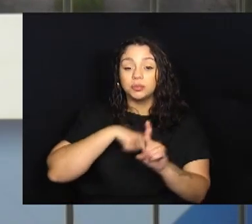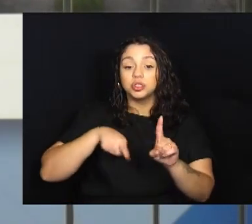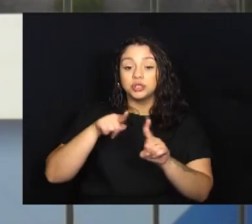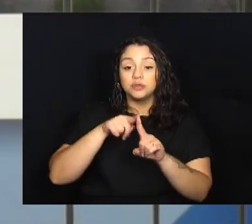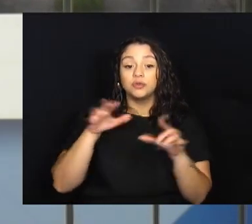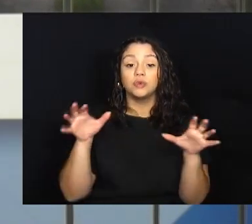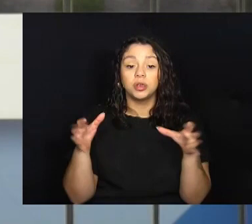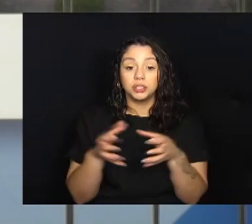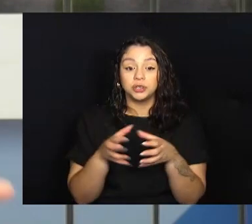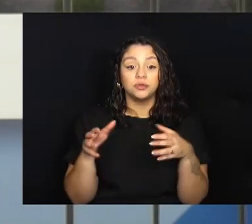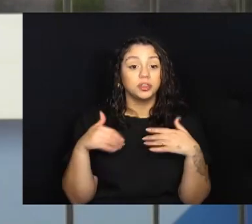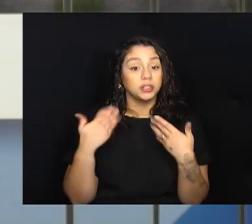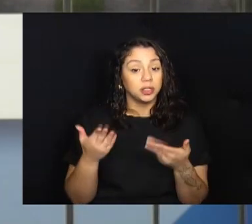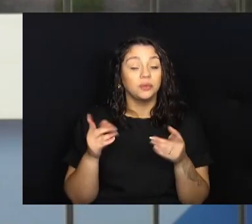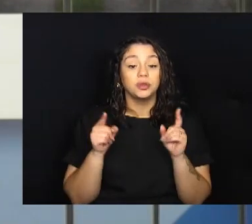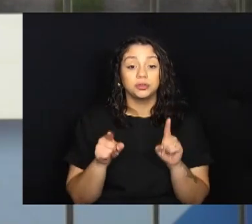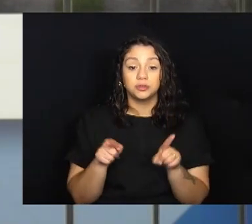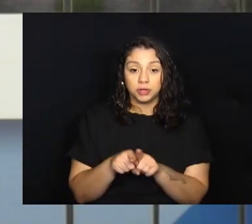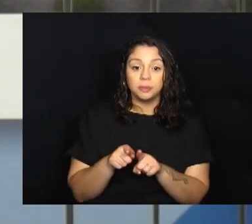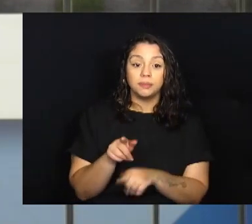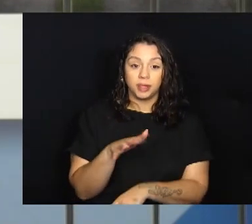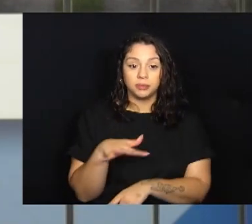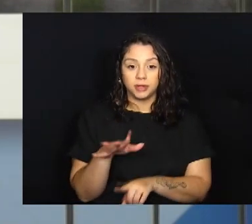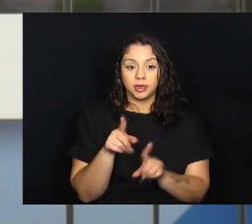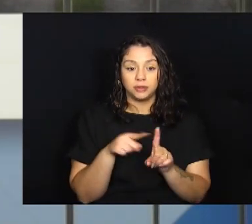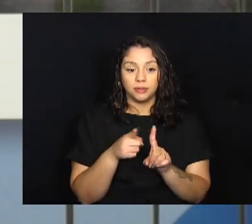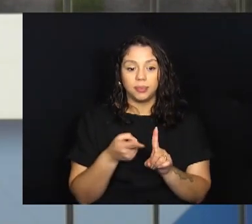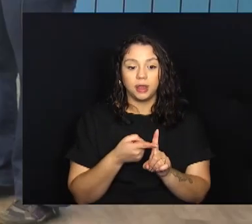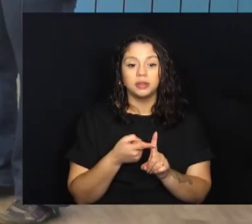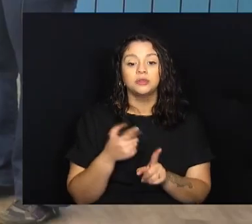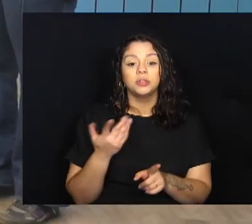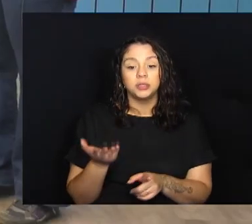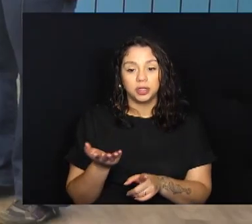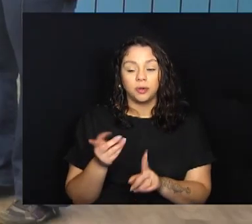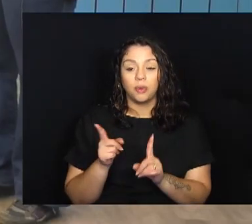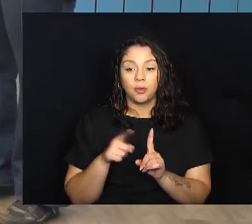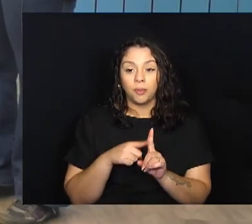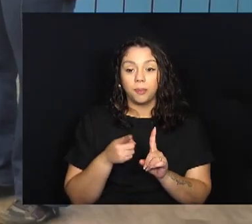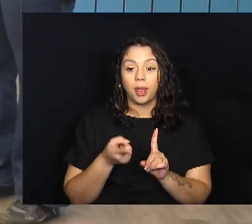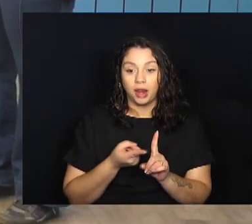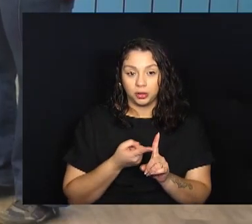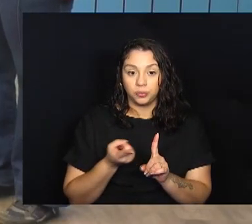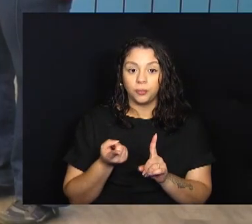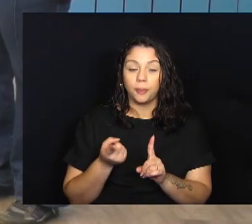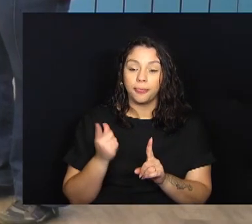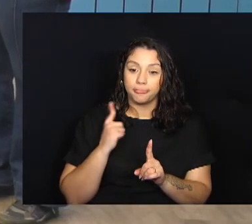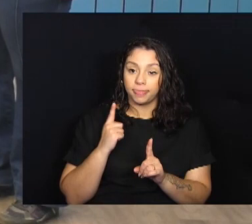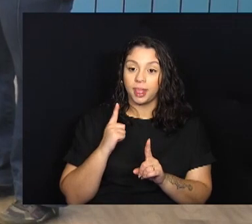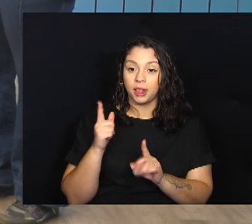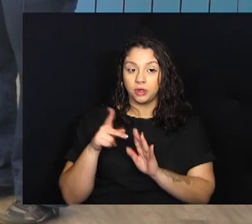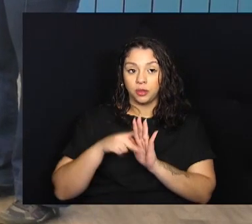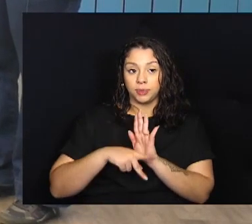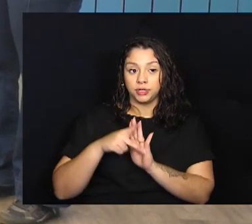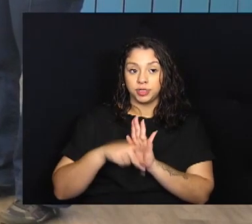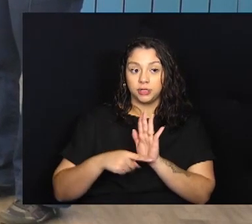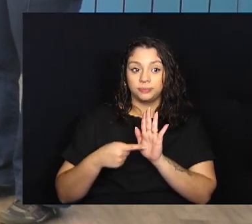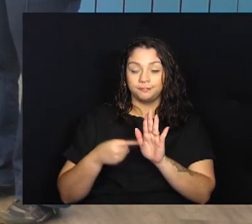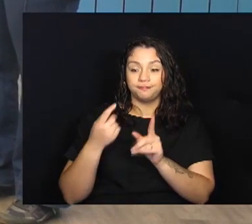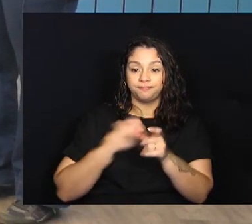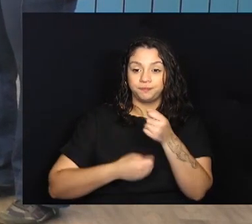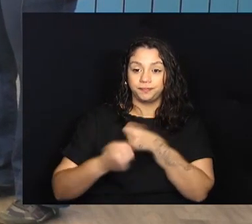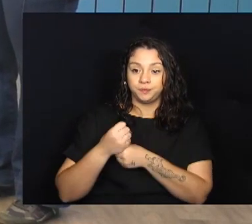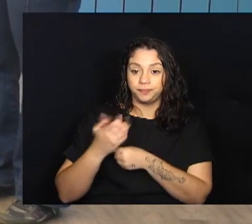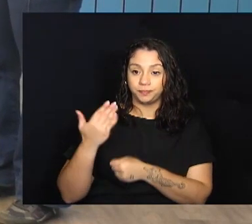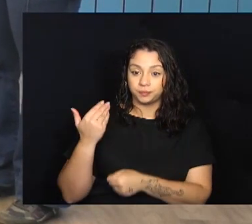né? Então, isso também na questão do parto, né? Então, parto, até um dos projetos que eu apresentei o ano passado